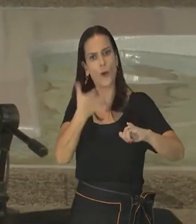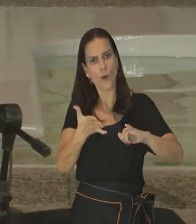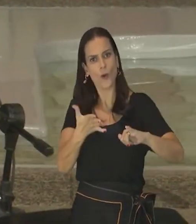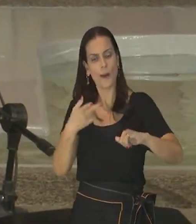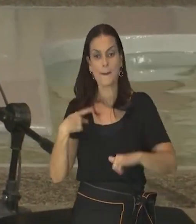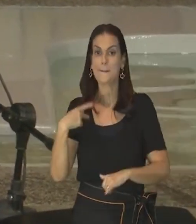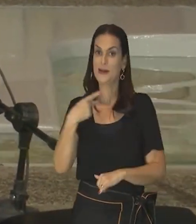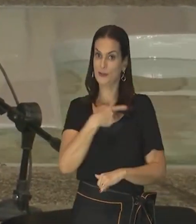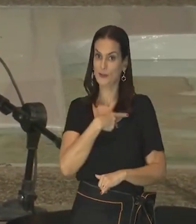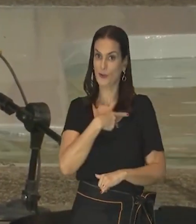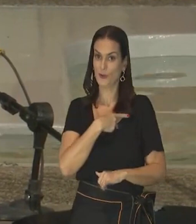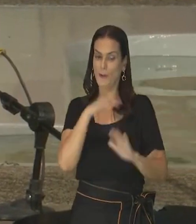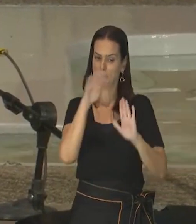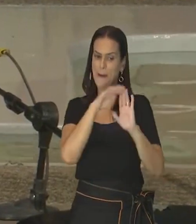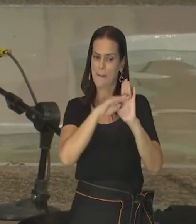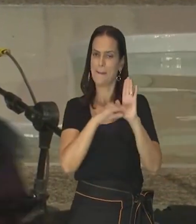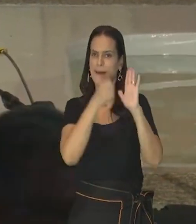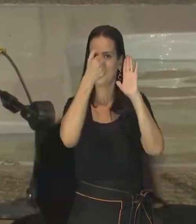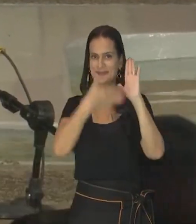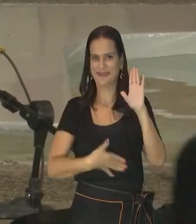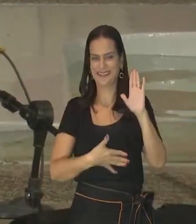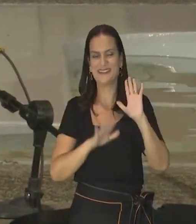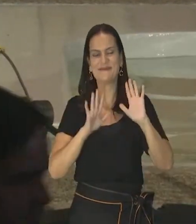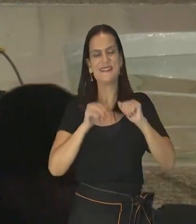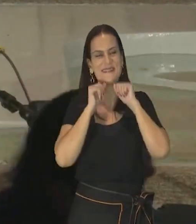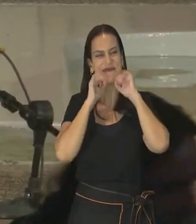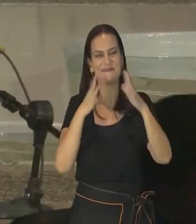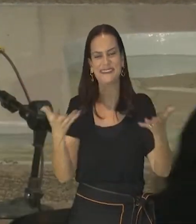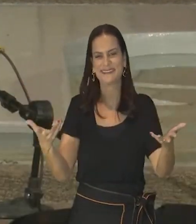ó, mas é uma bênção de